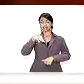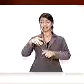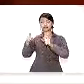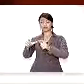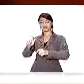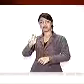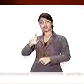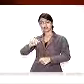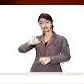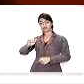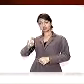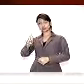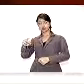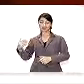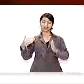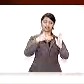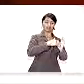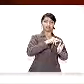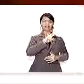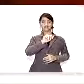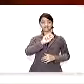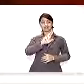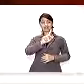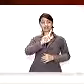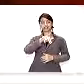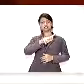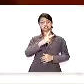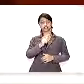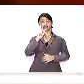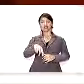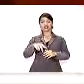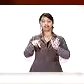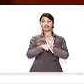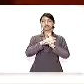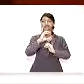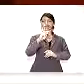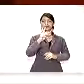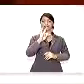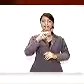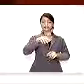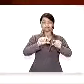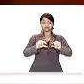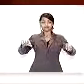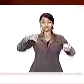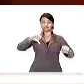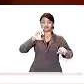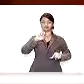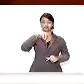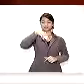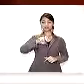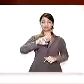Varginha linha 9 Esmeralda da CPTM o item 10 pela Secretaria Estadual de